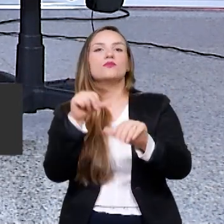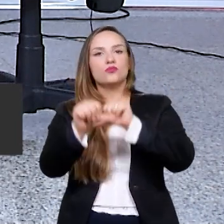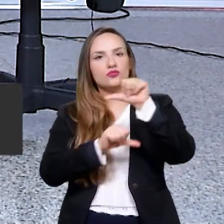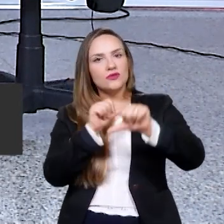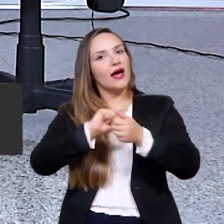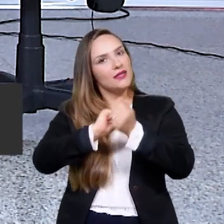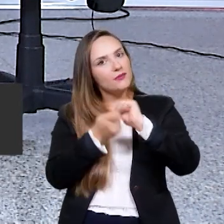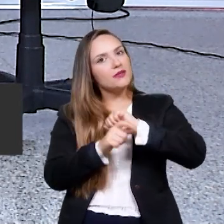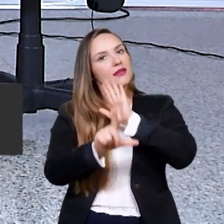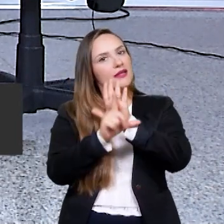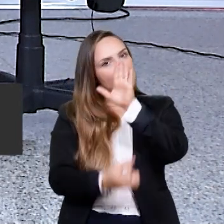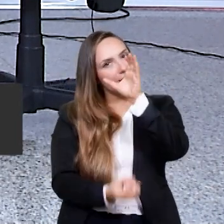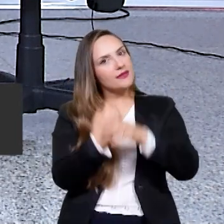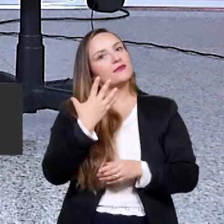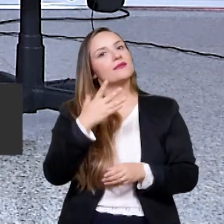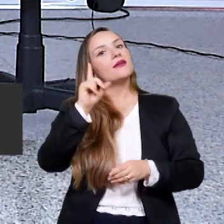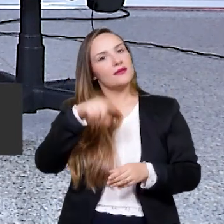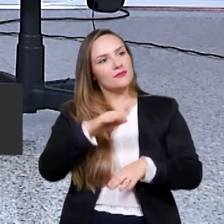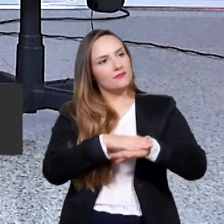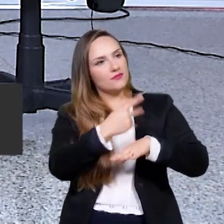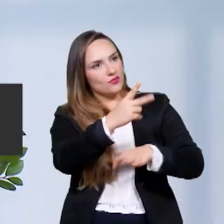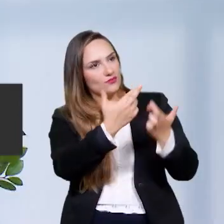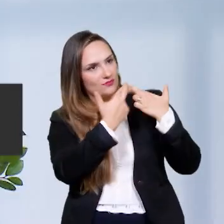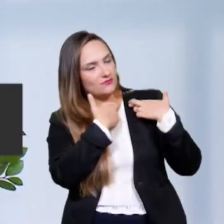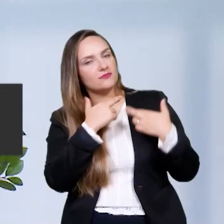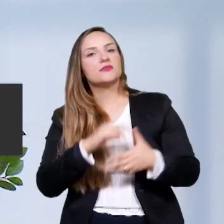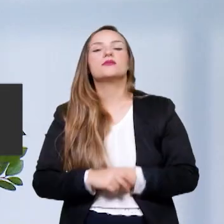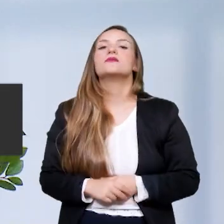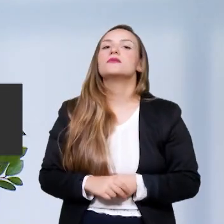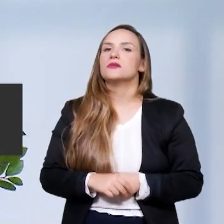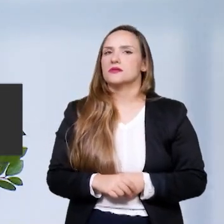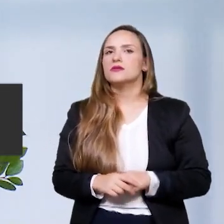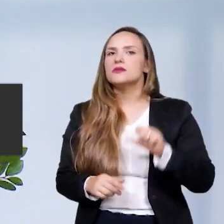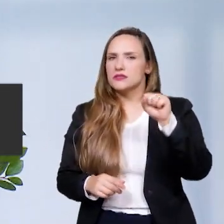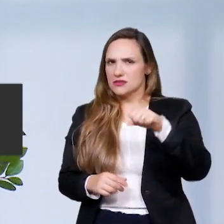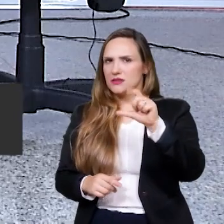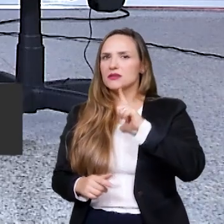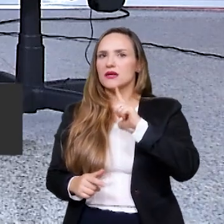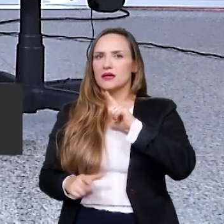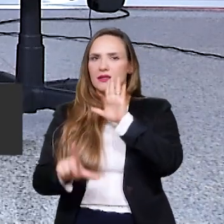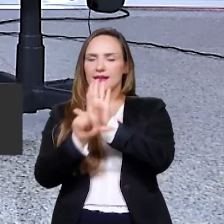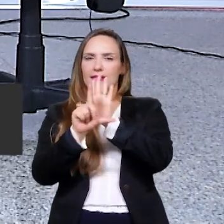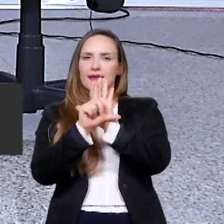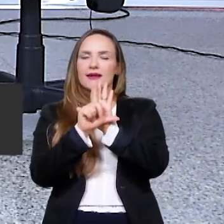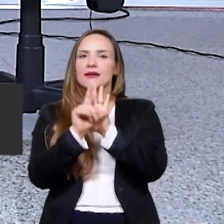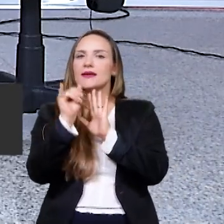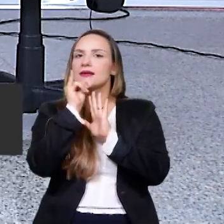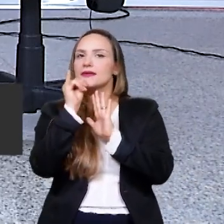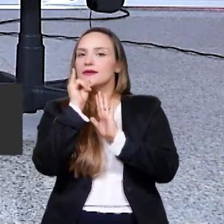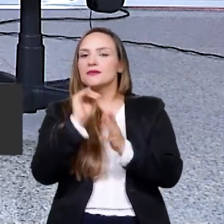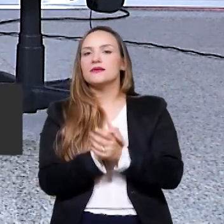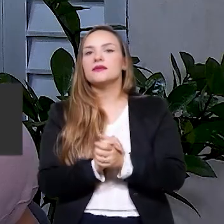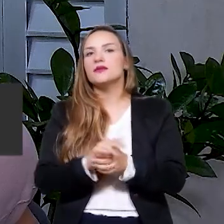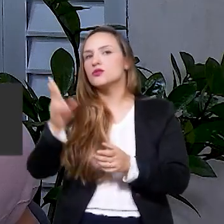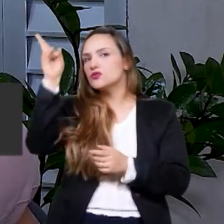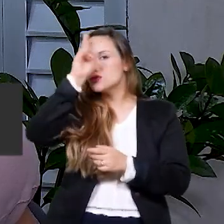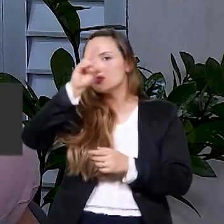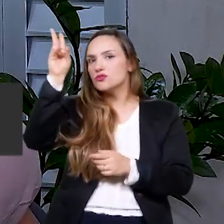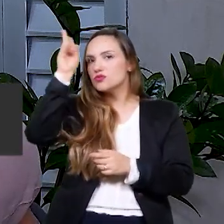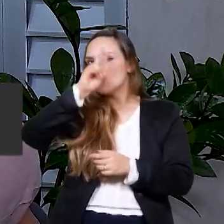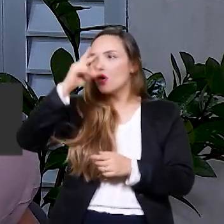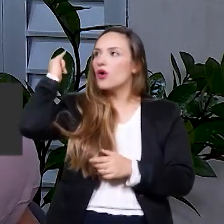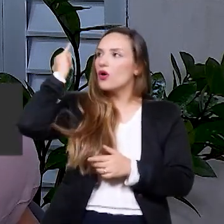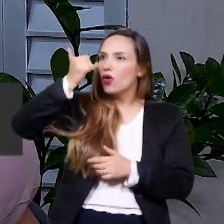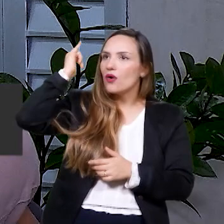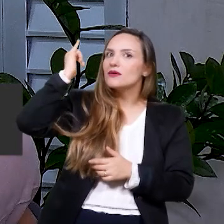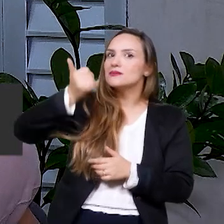sua Nós função. temos eu uma acho- lei, também. por Eu acho exemplo, né, que tem que trazer a questão da história. Sim. Da A Lei história.